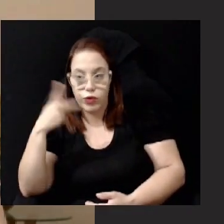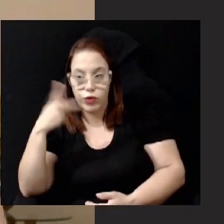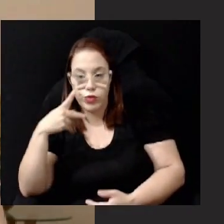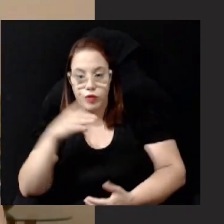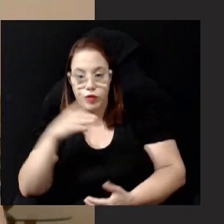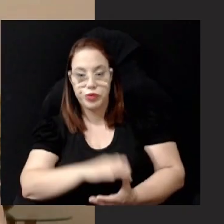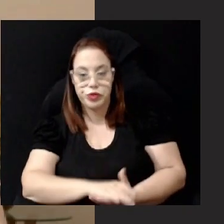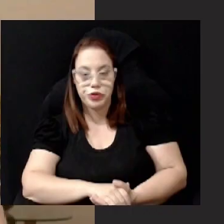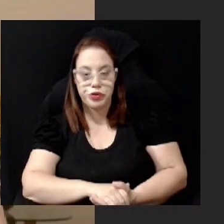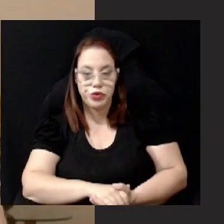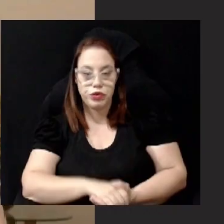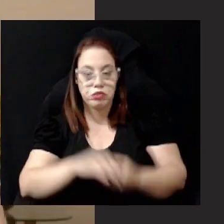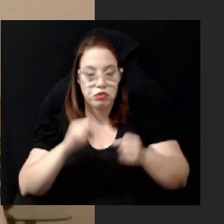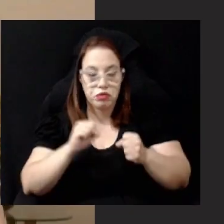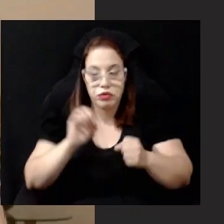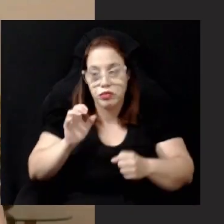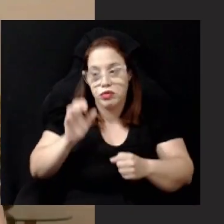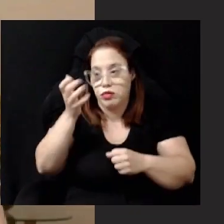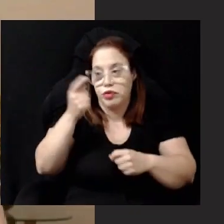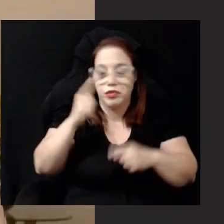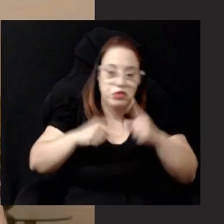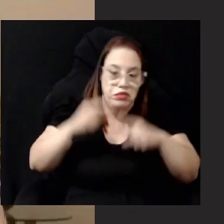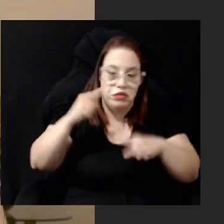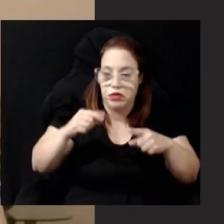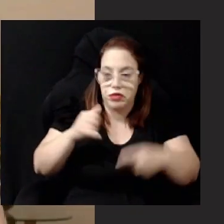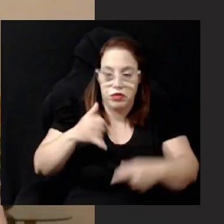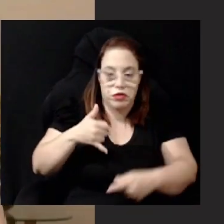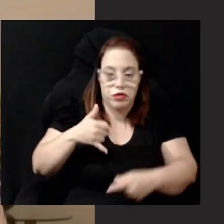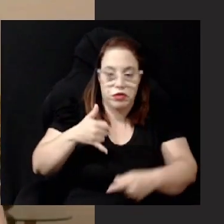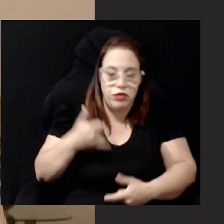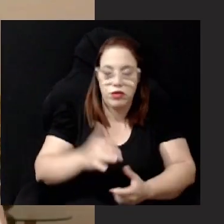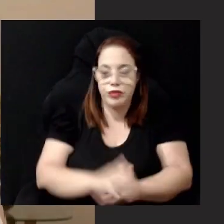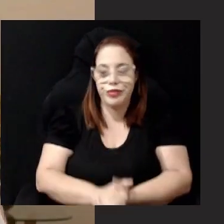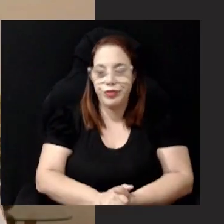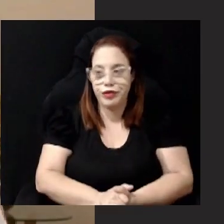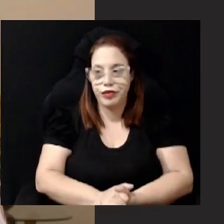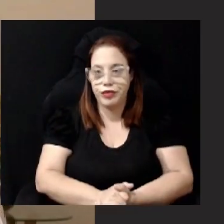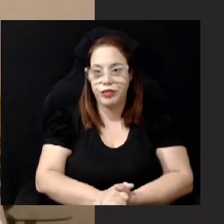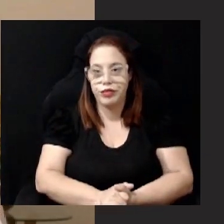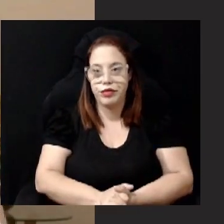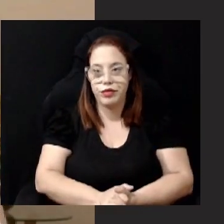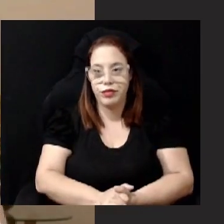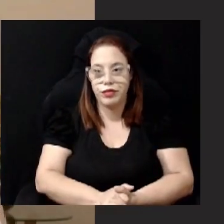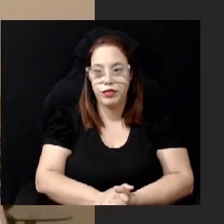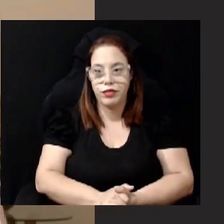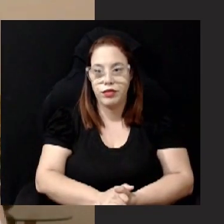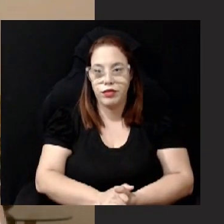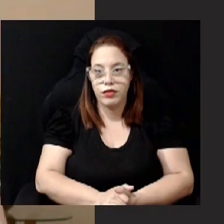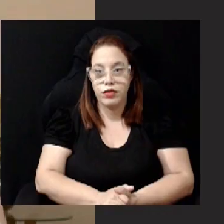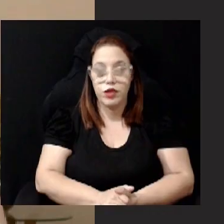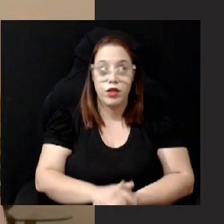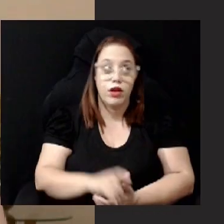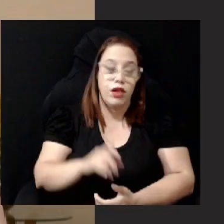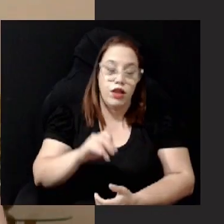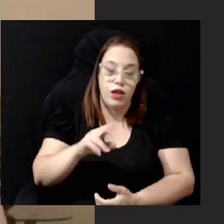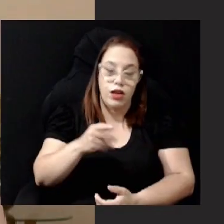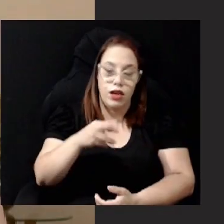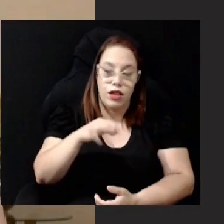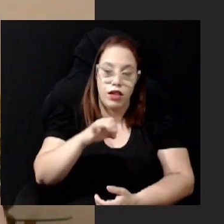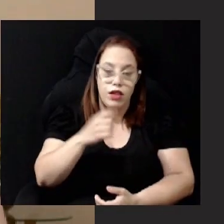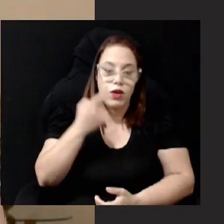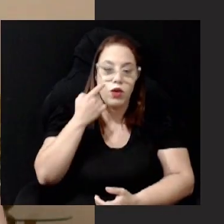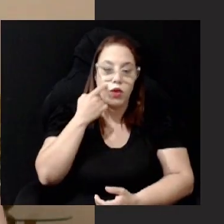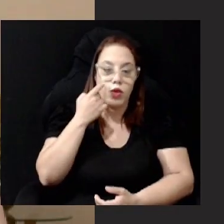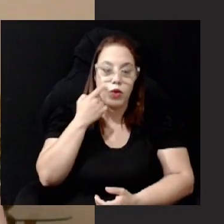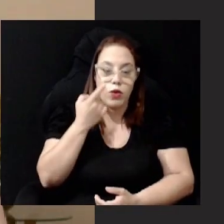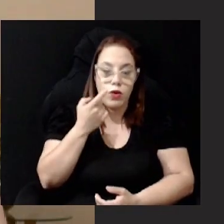propriamente dito, embora possa acometer qualquer faixa etária. E pela sua raridade e por a gente